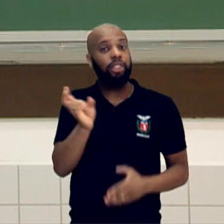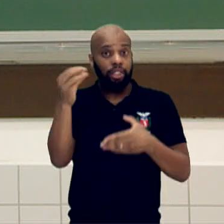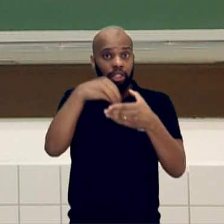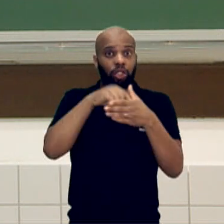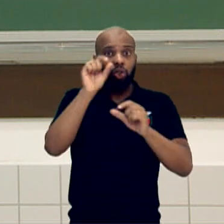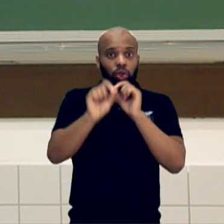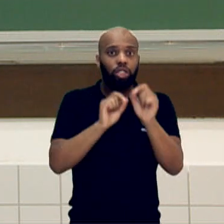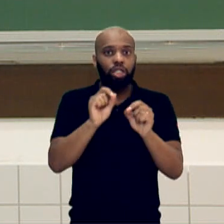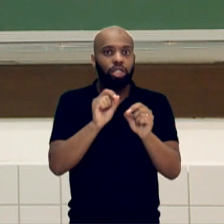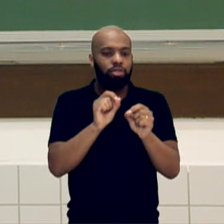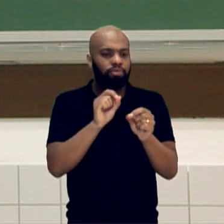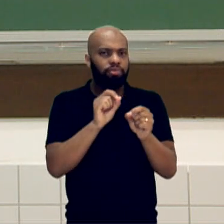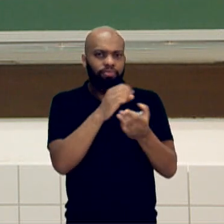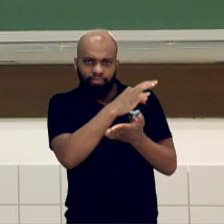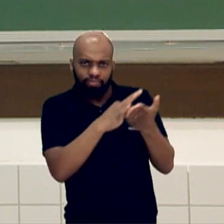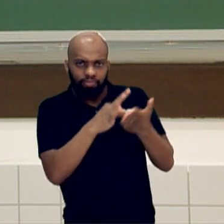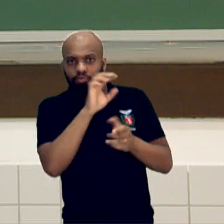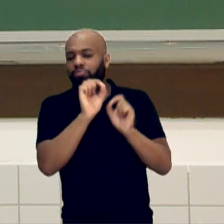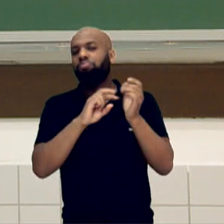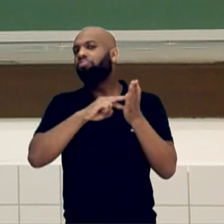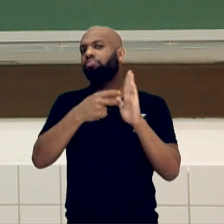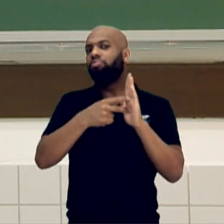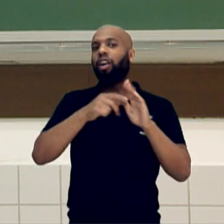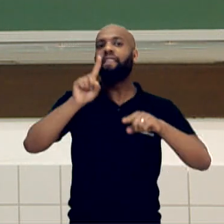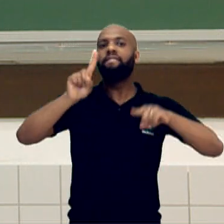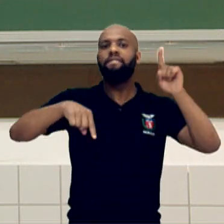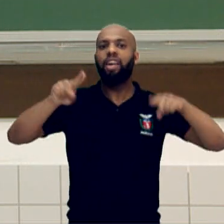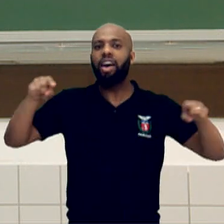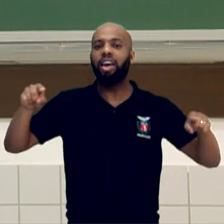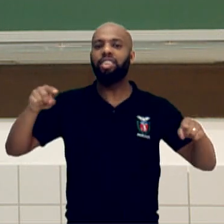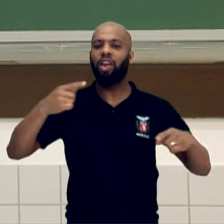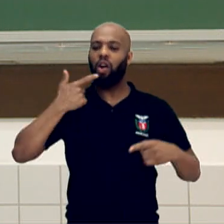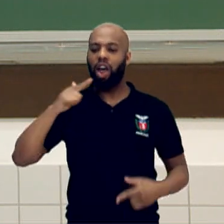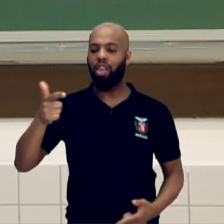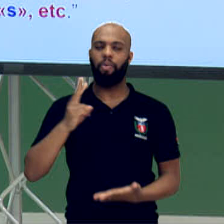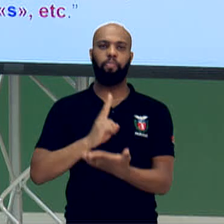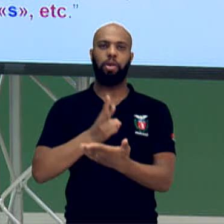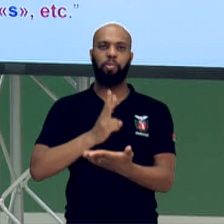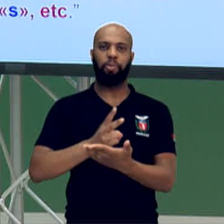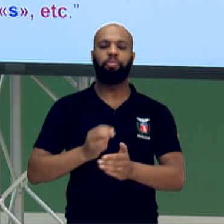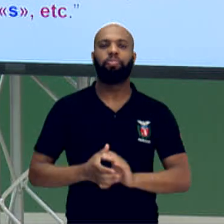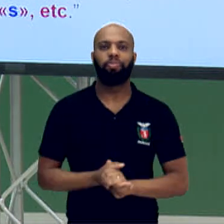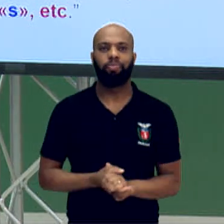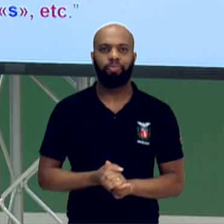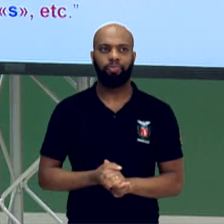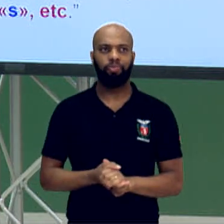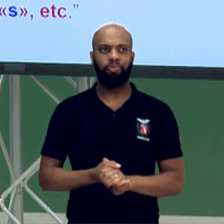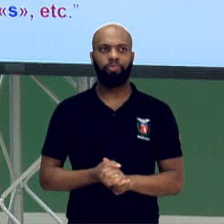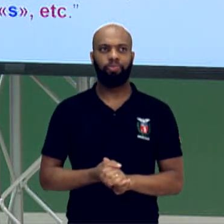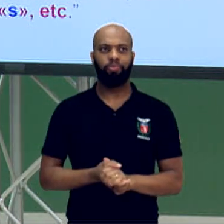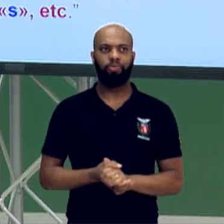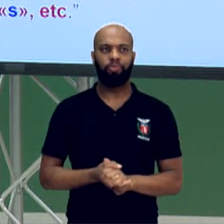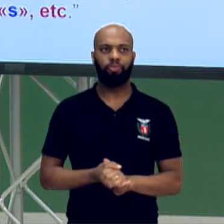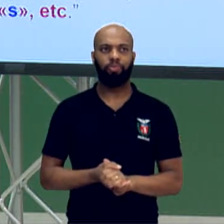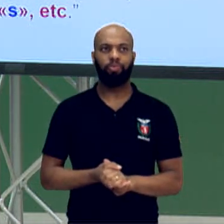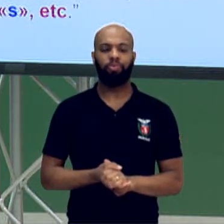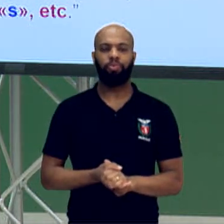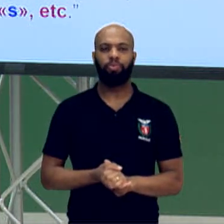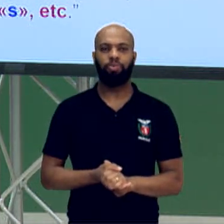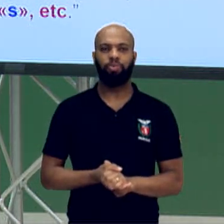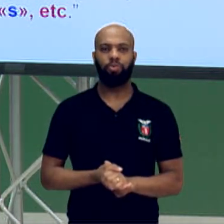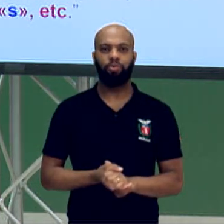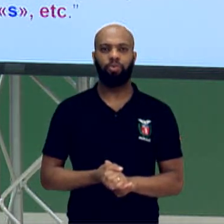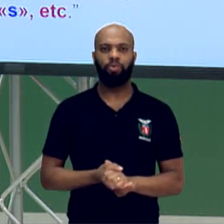como interpretação de que isso significa uma variação da mesma língua, ok? Decimos saco a la